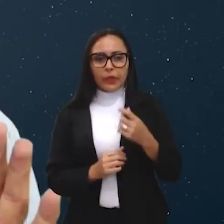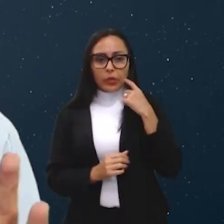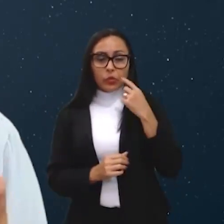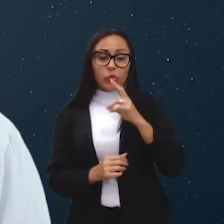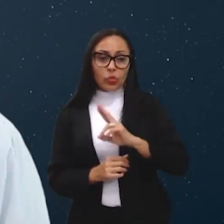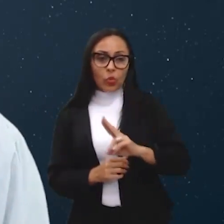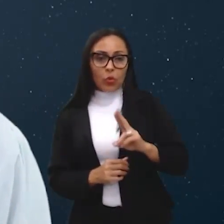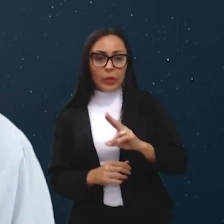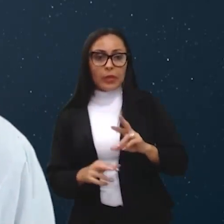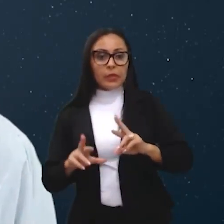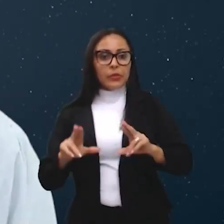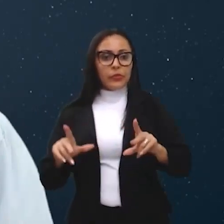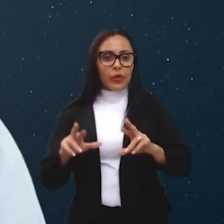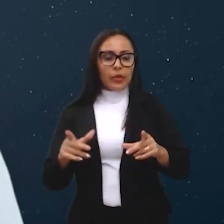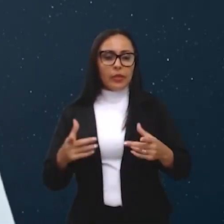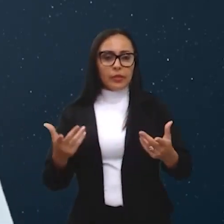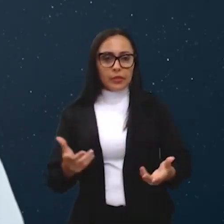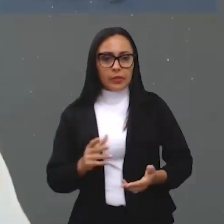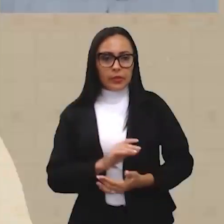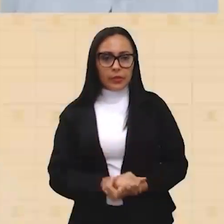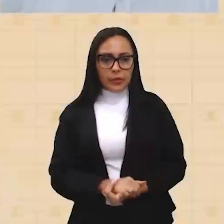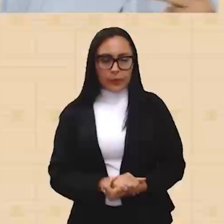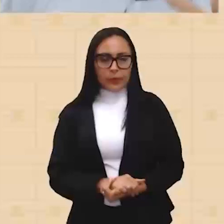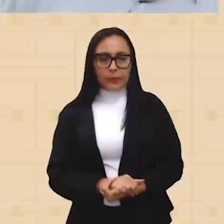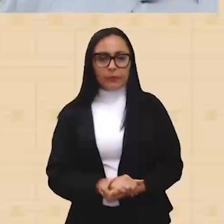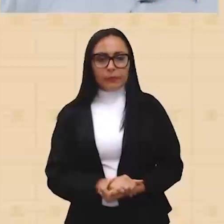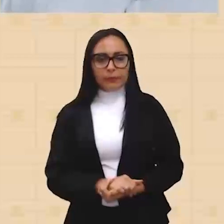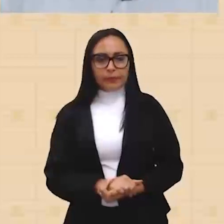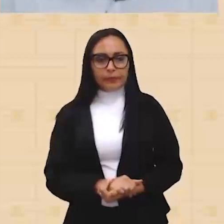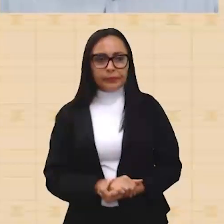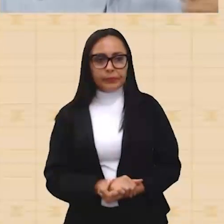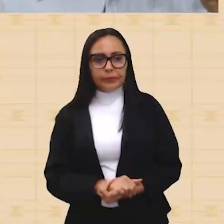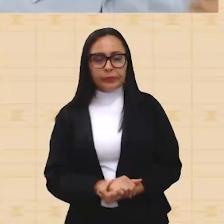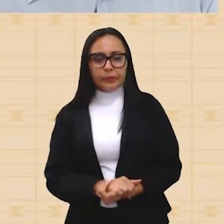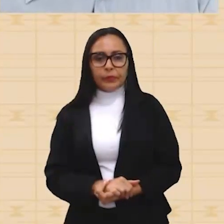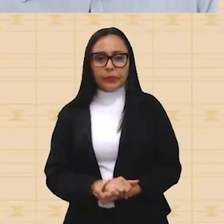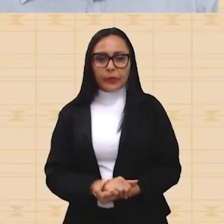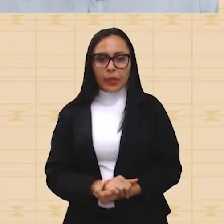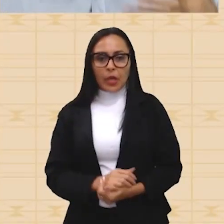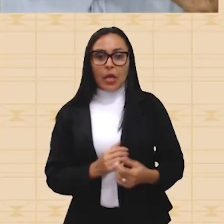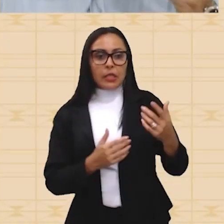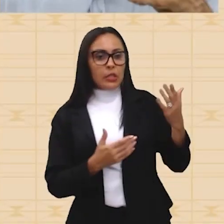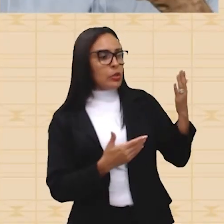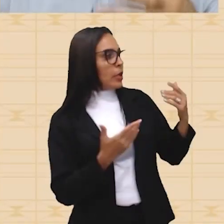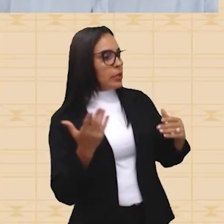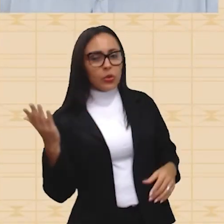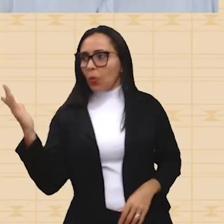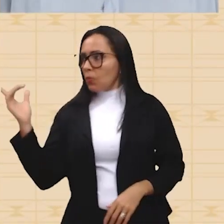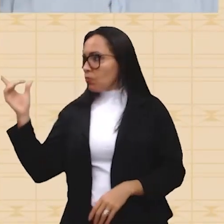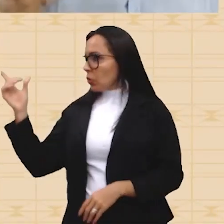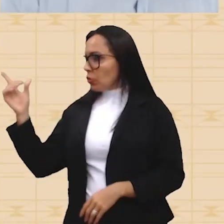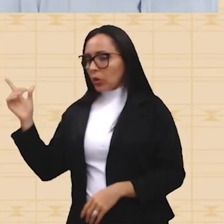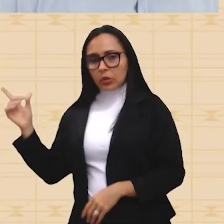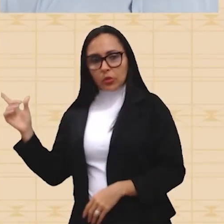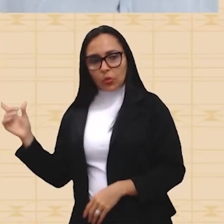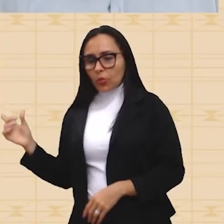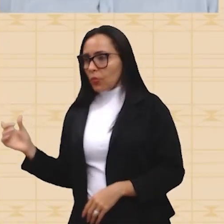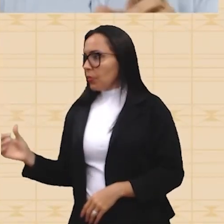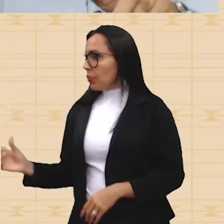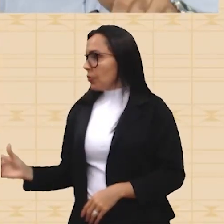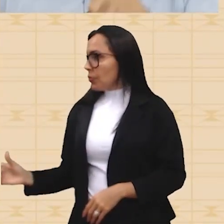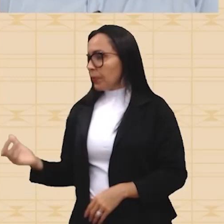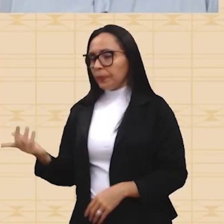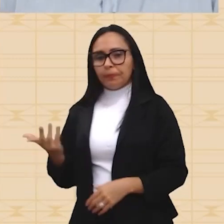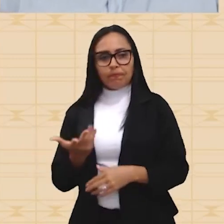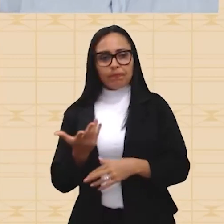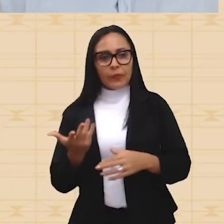que diferencia todos eles, né? Como o futurismo, como o expressionismo, o cubismo, o dadaísmo, o expressionismo, e